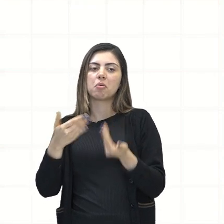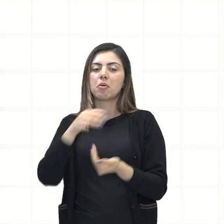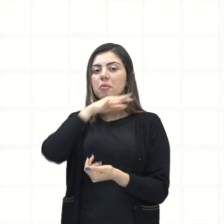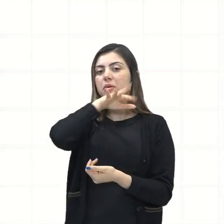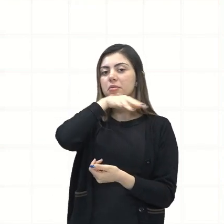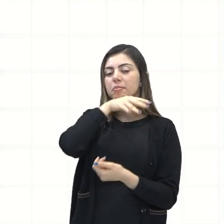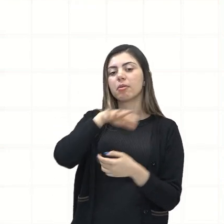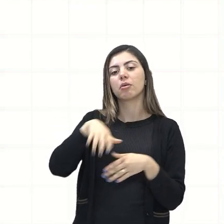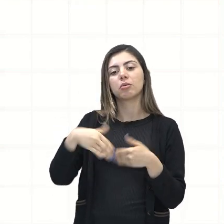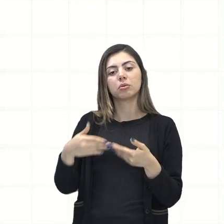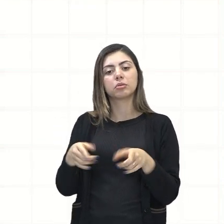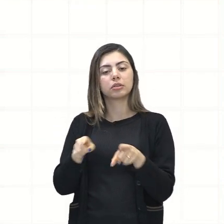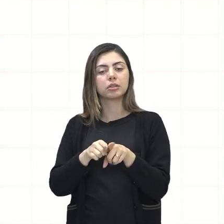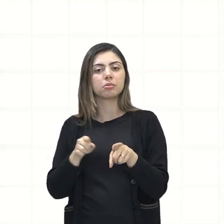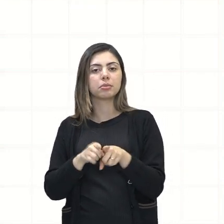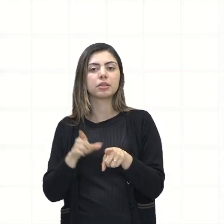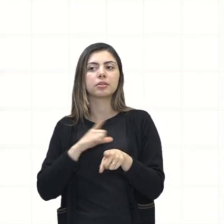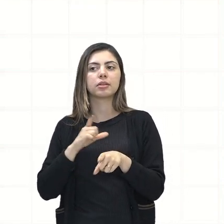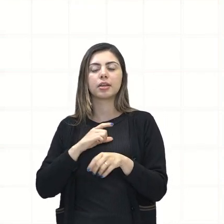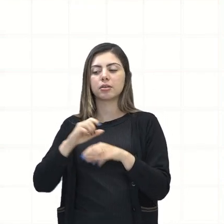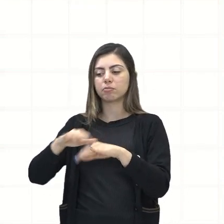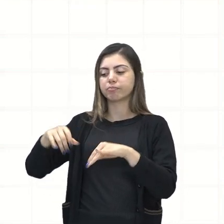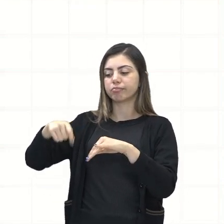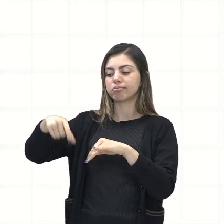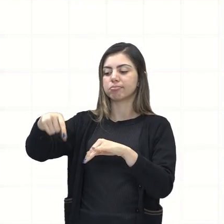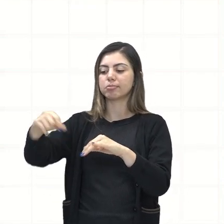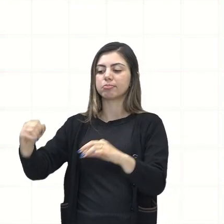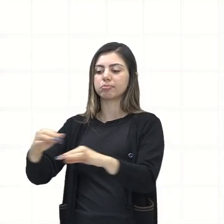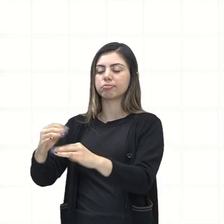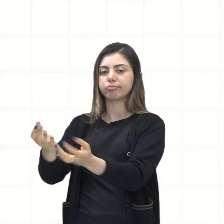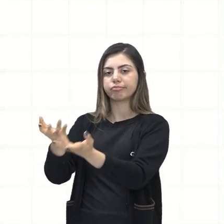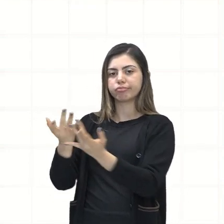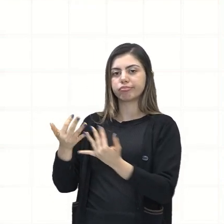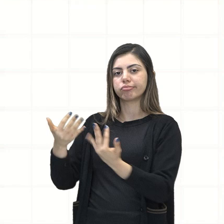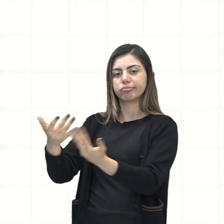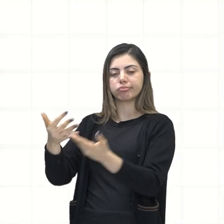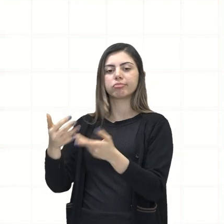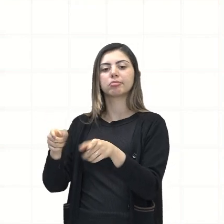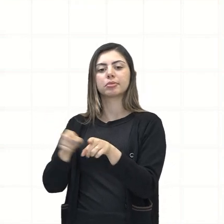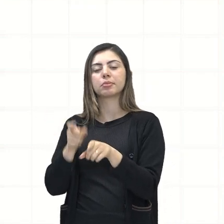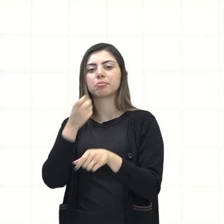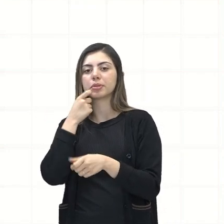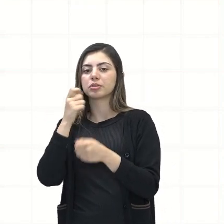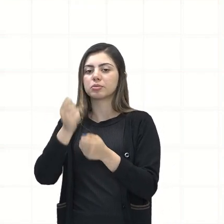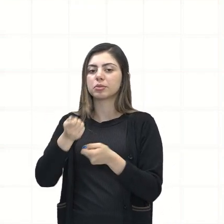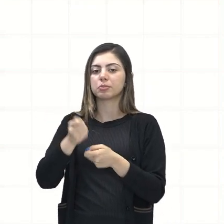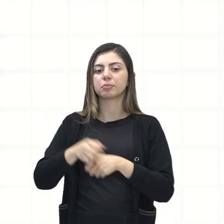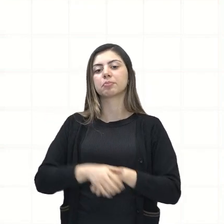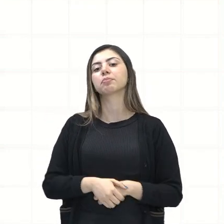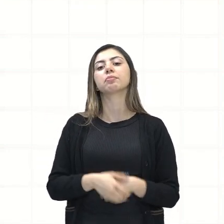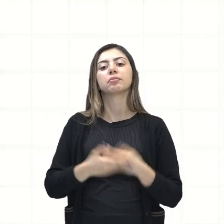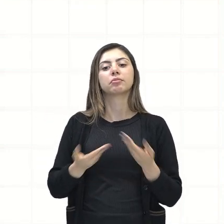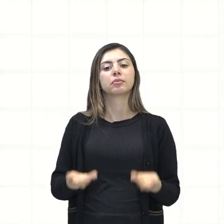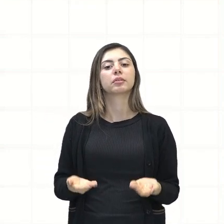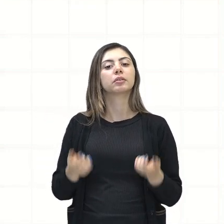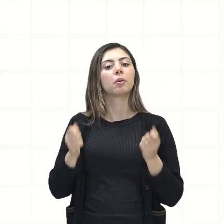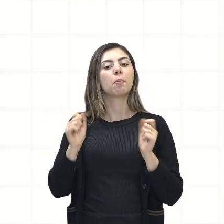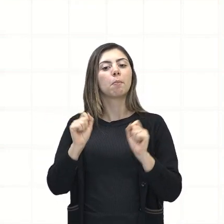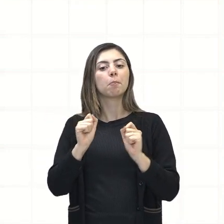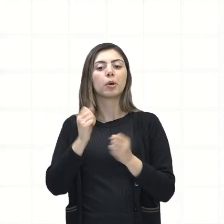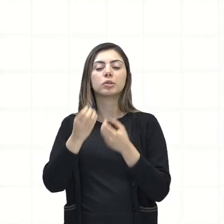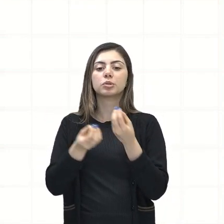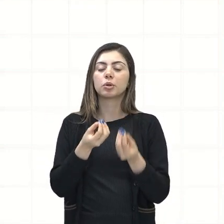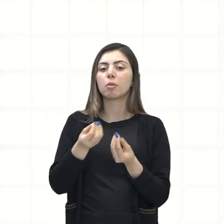pela realização da atividade de agricultura e também da atividade de pecuária, tá certo? Eles podem ser consumidos em natura, tá certo?